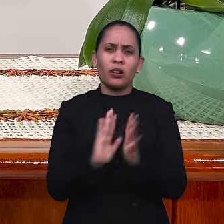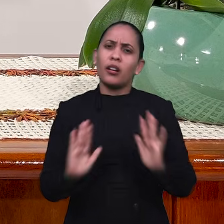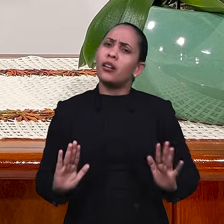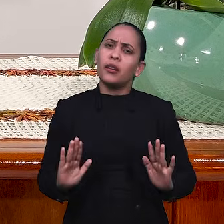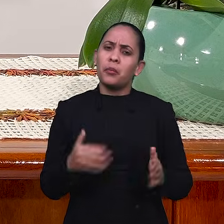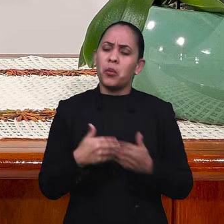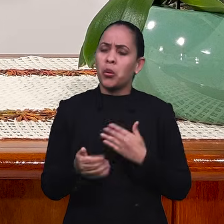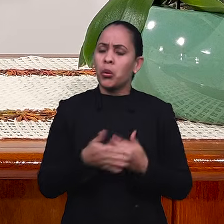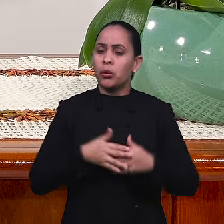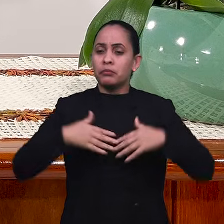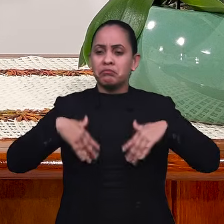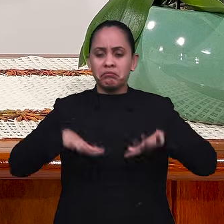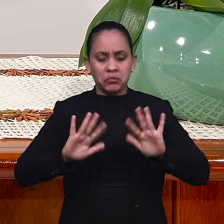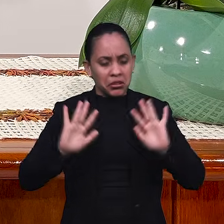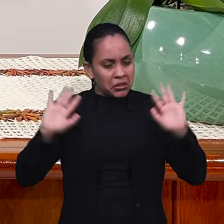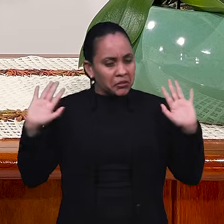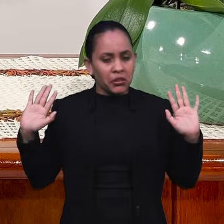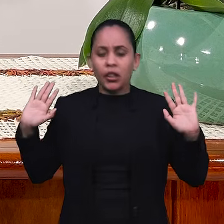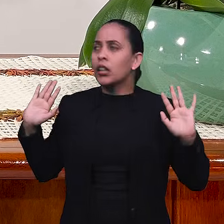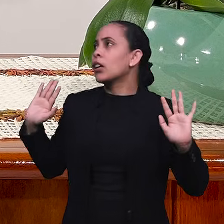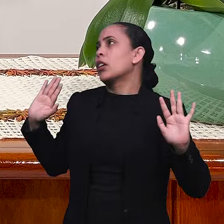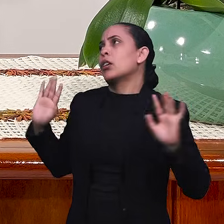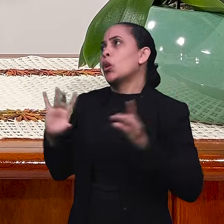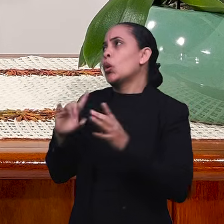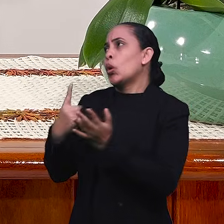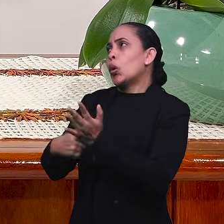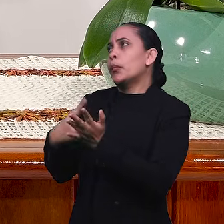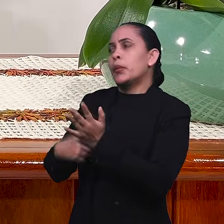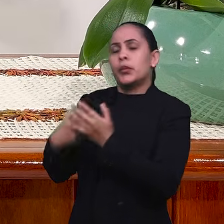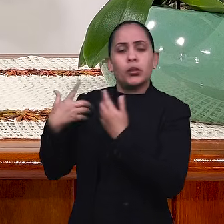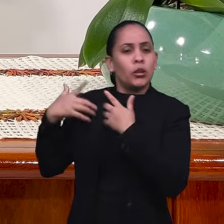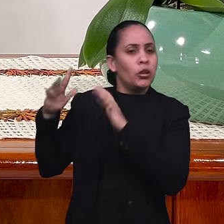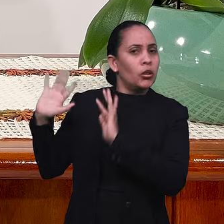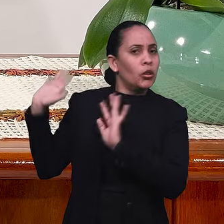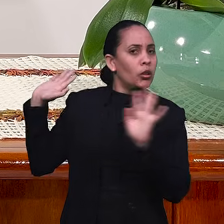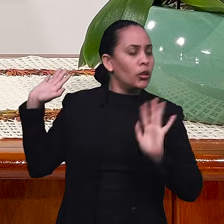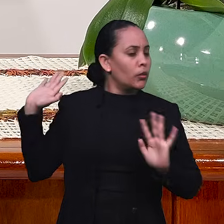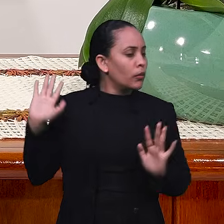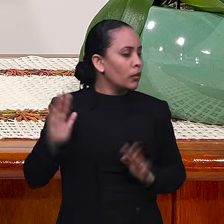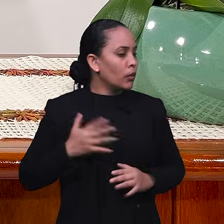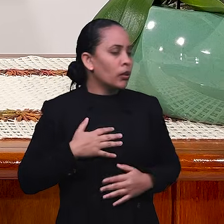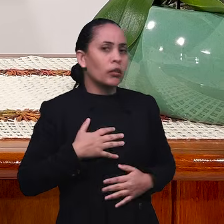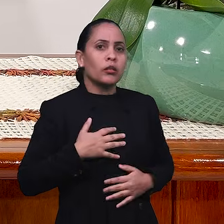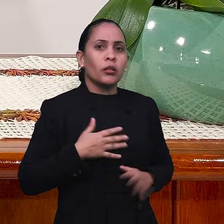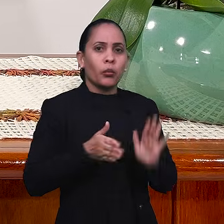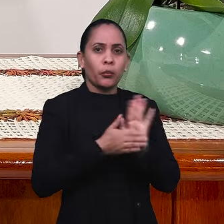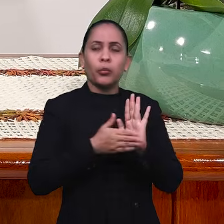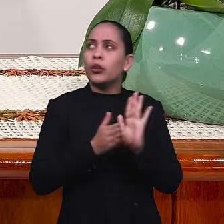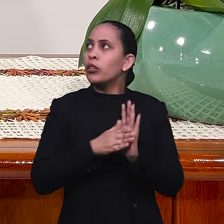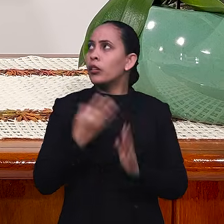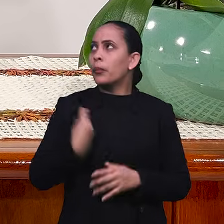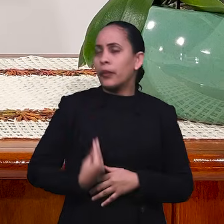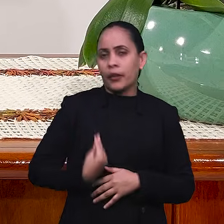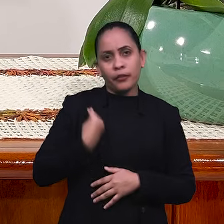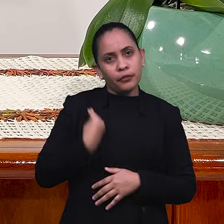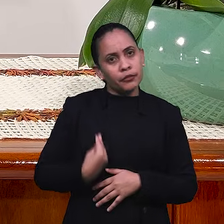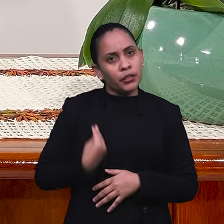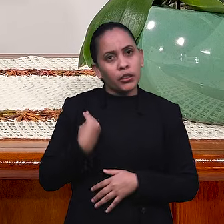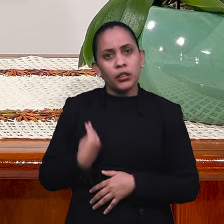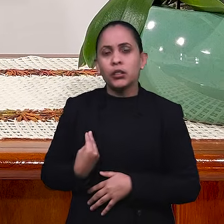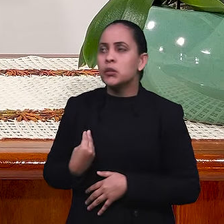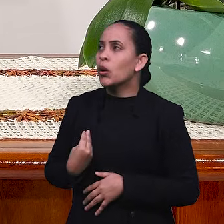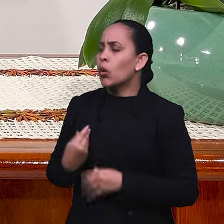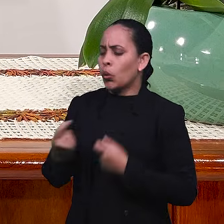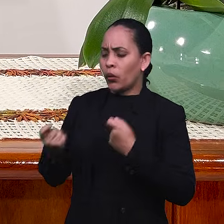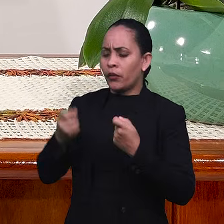me disponho, não me entrego na mão do Senhor, para que o Senhor execute o projeto que Ele tem para a minha vida, ou não me submeto ao